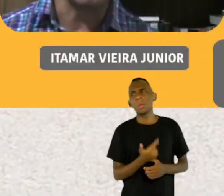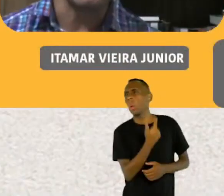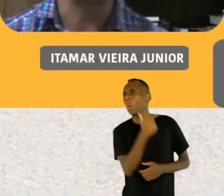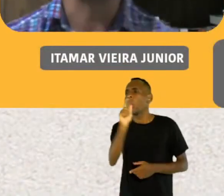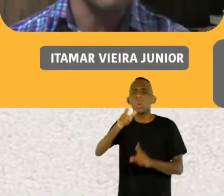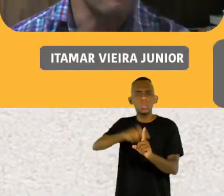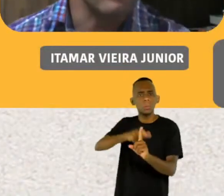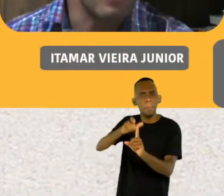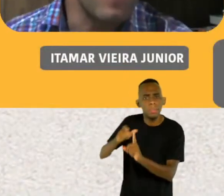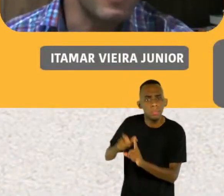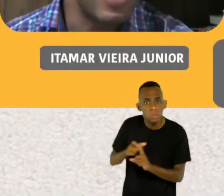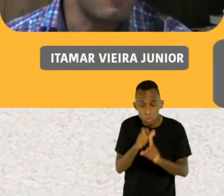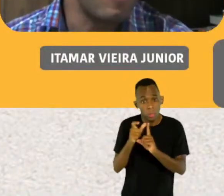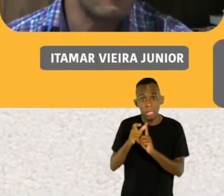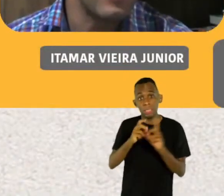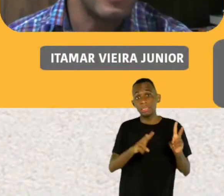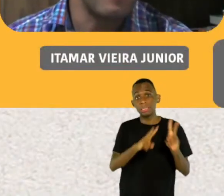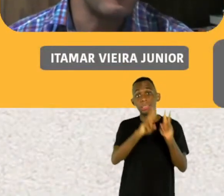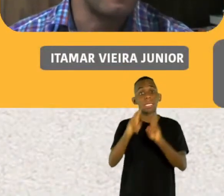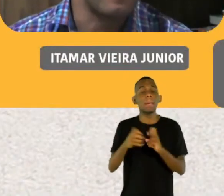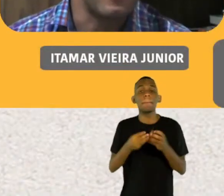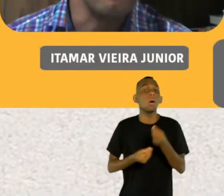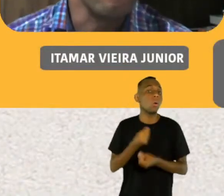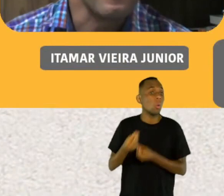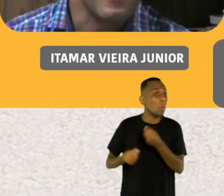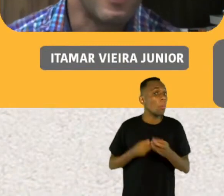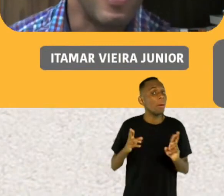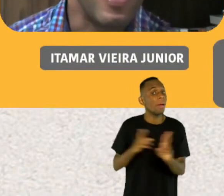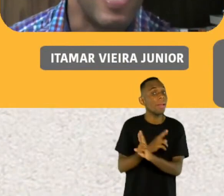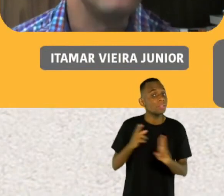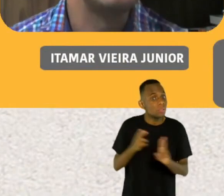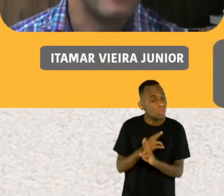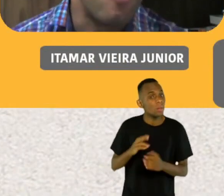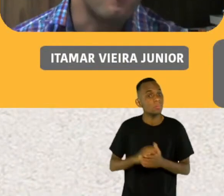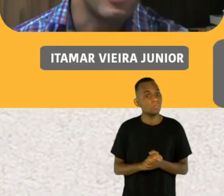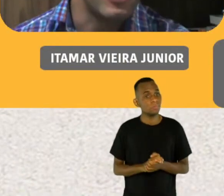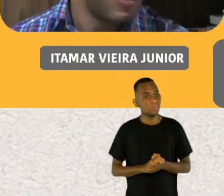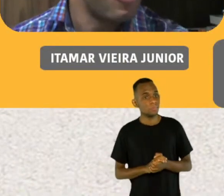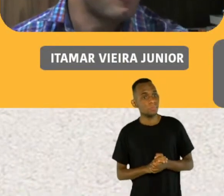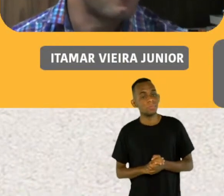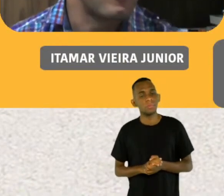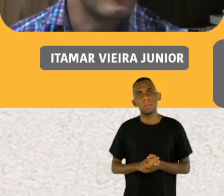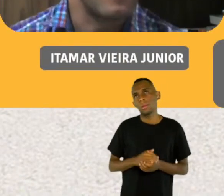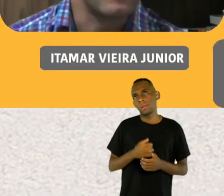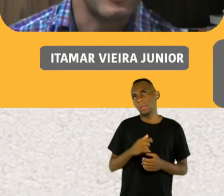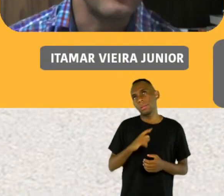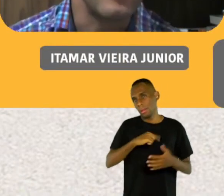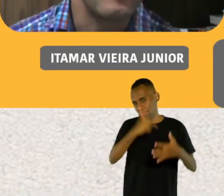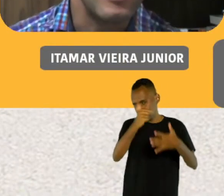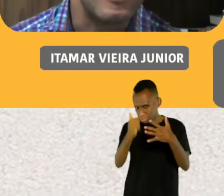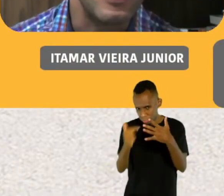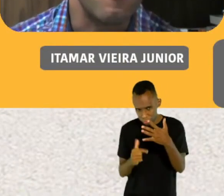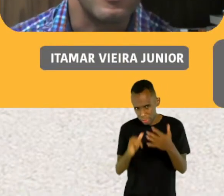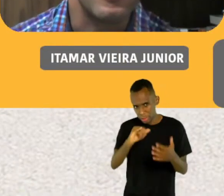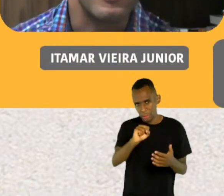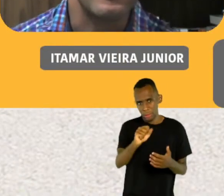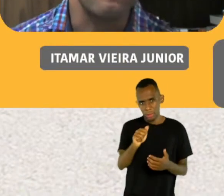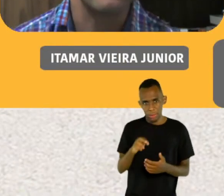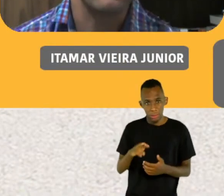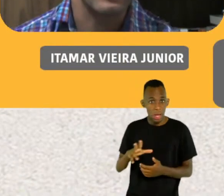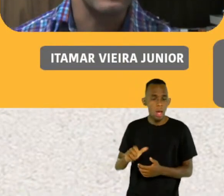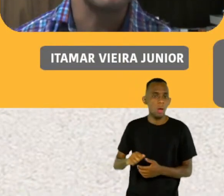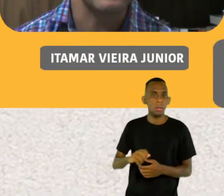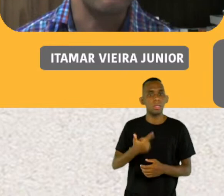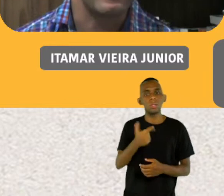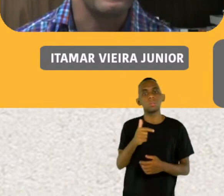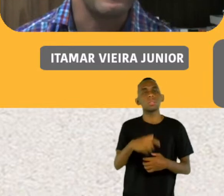este tema. Tem uma série de pessoas que não são, né? A Isaura e tantos outros também não são sensíveis, né? Então, eu